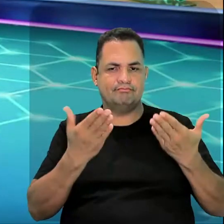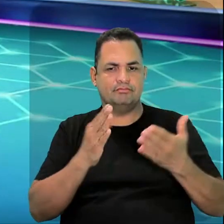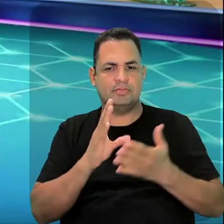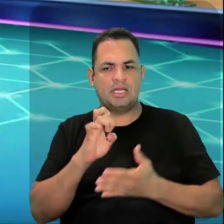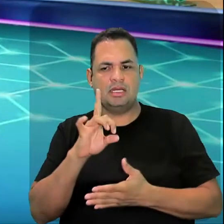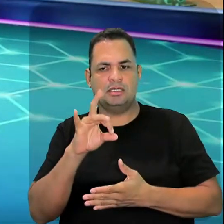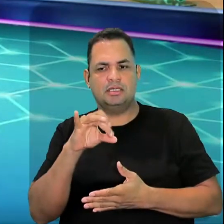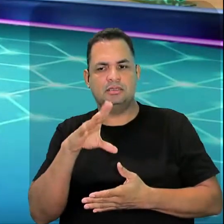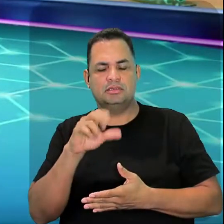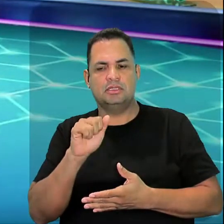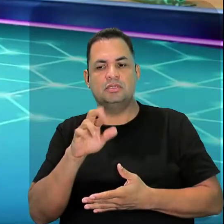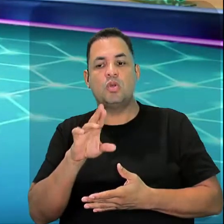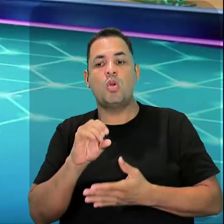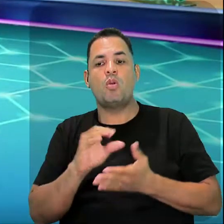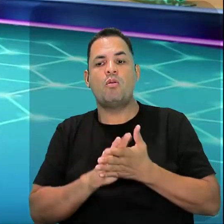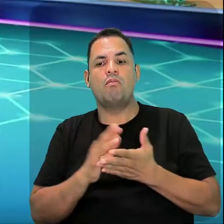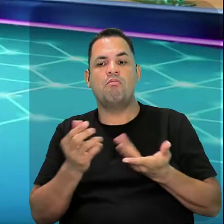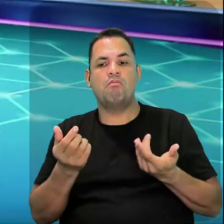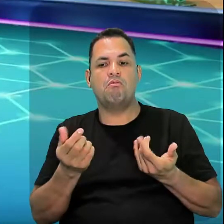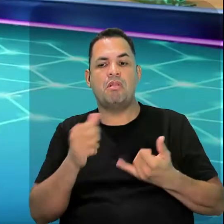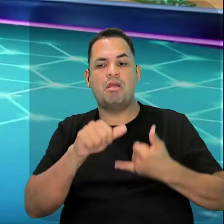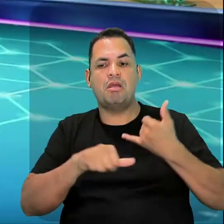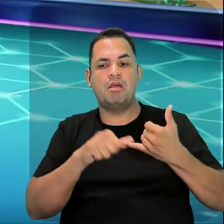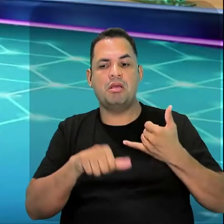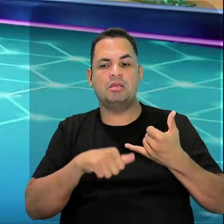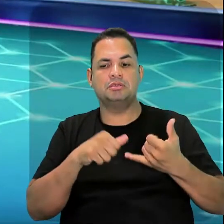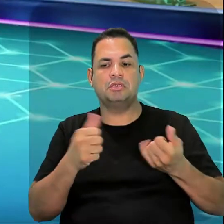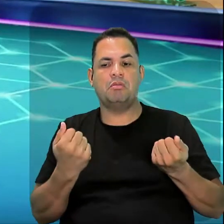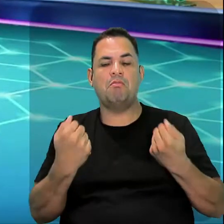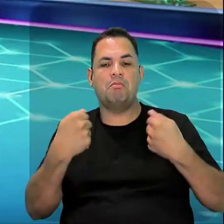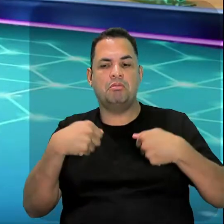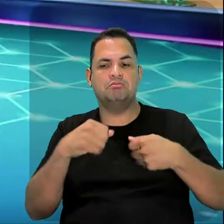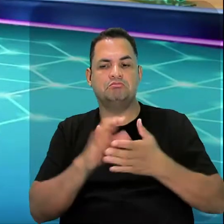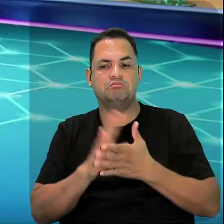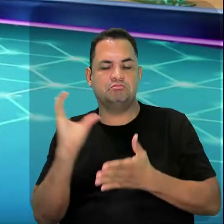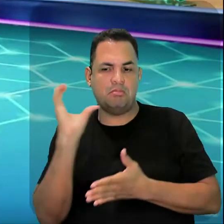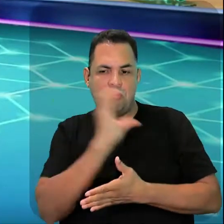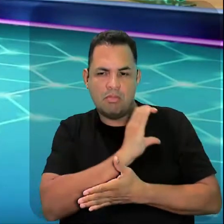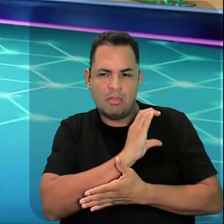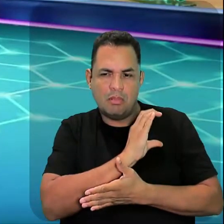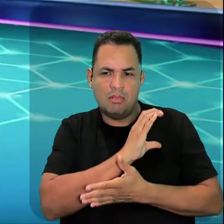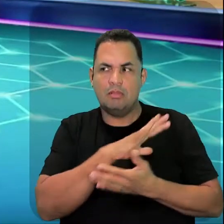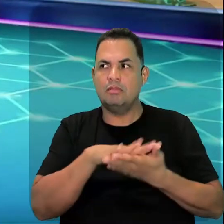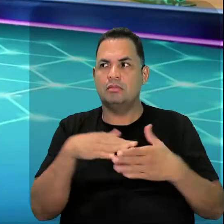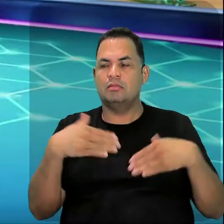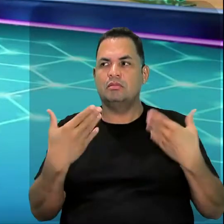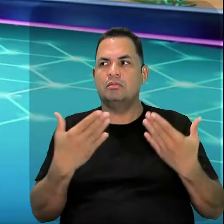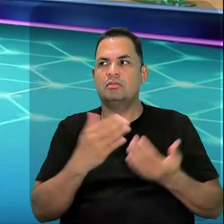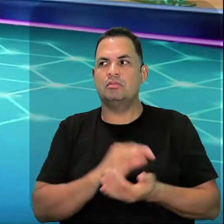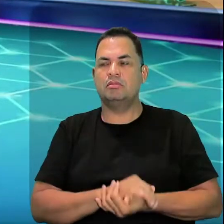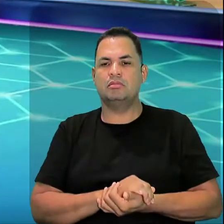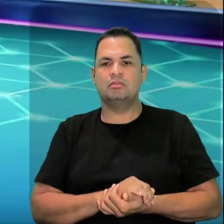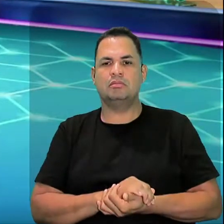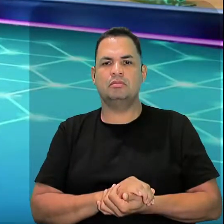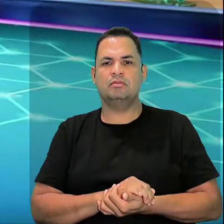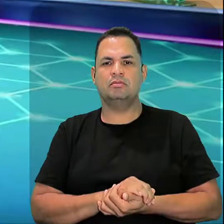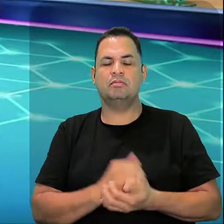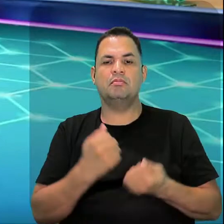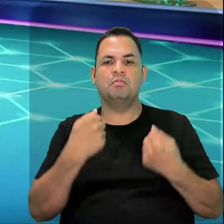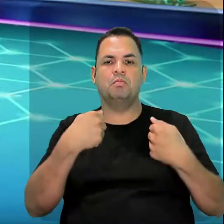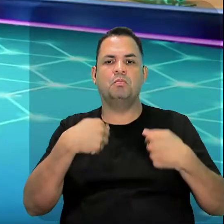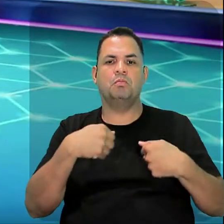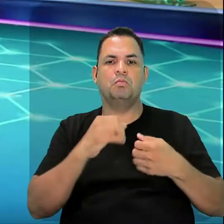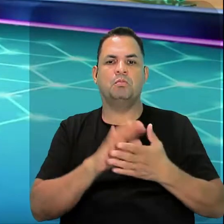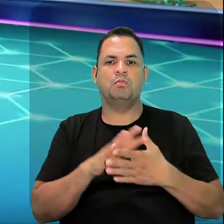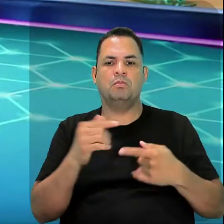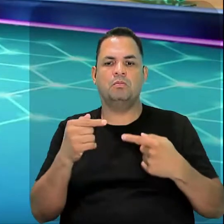reação ela pode ser rápida, mas ela vai ocorrer assim em etapas. Monômero se liga ao monômero, forma o dímero, que pode